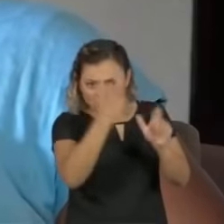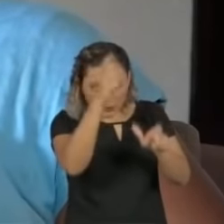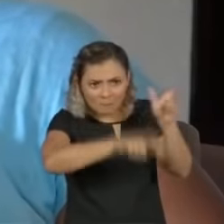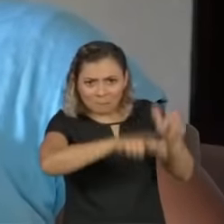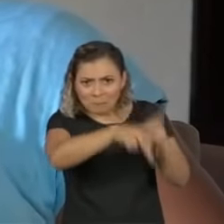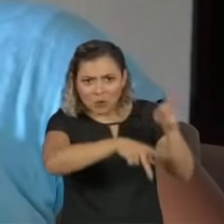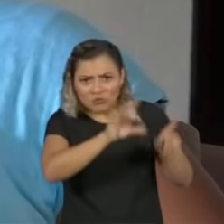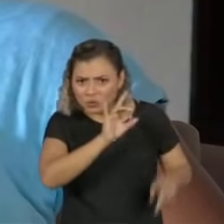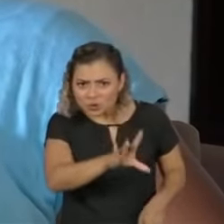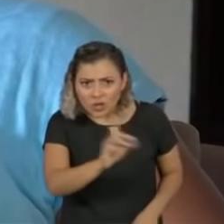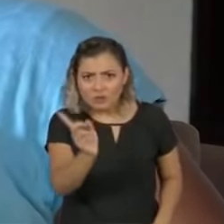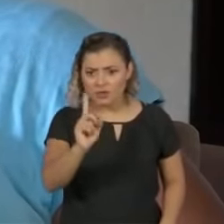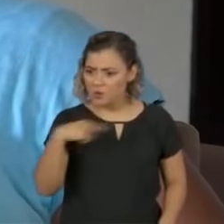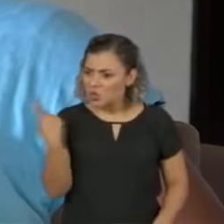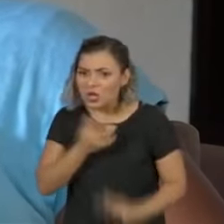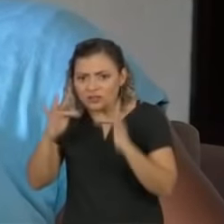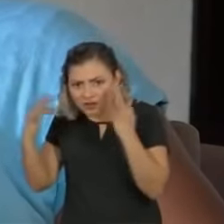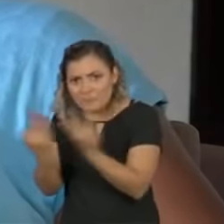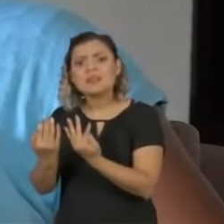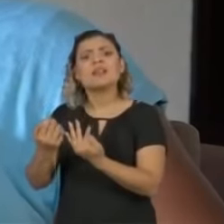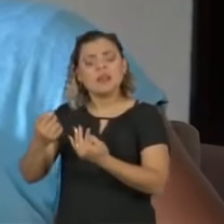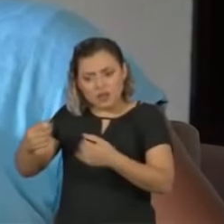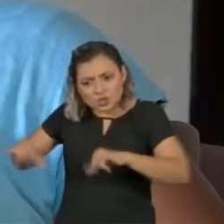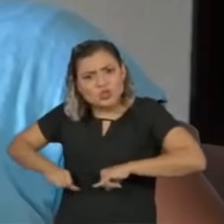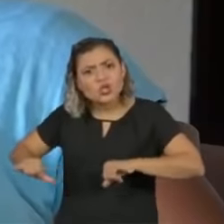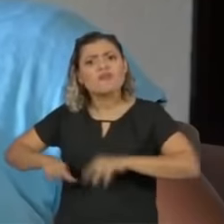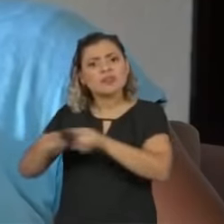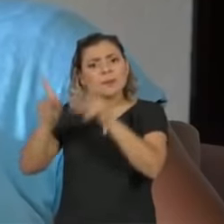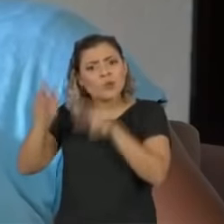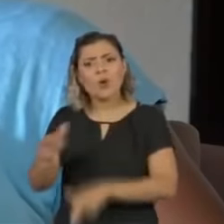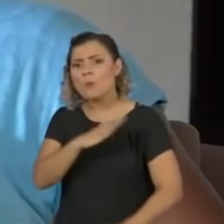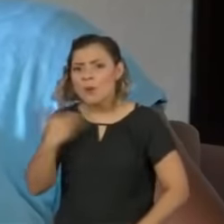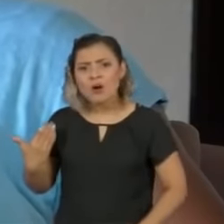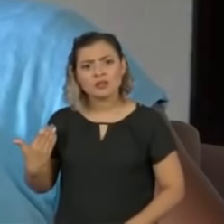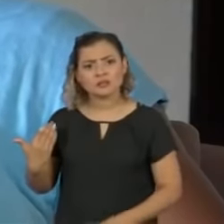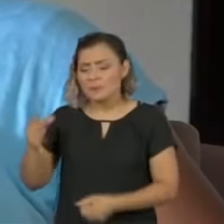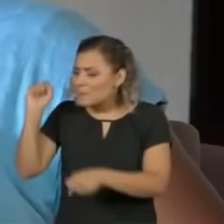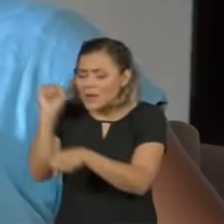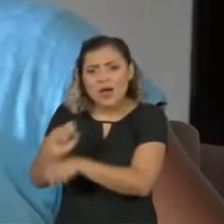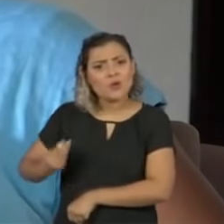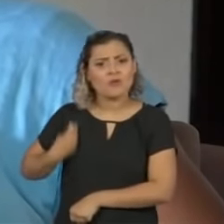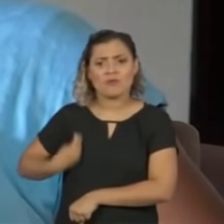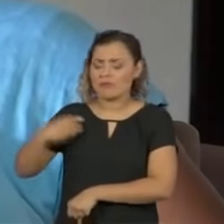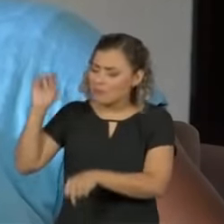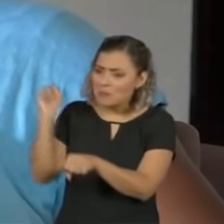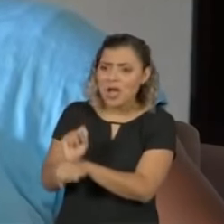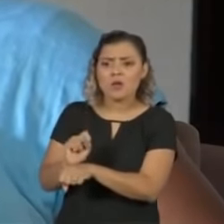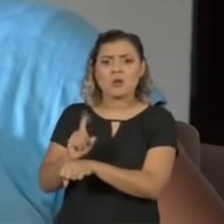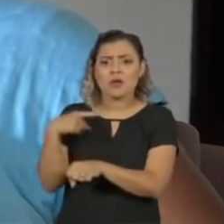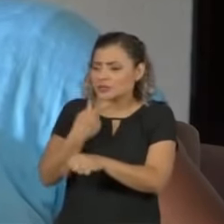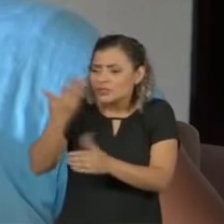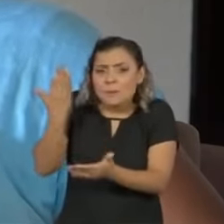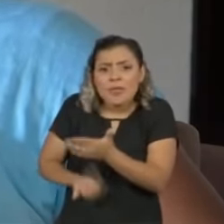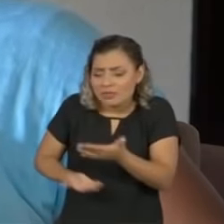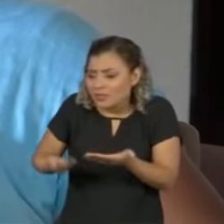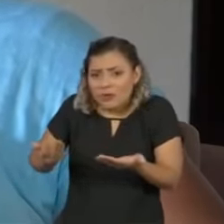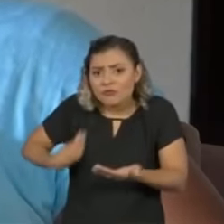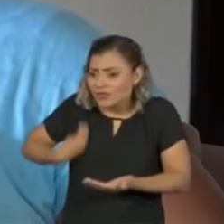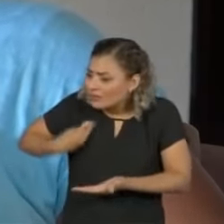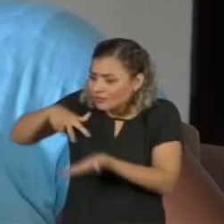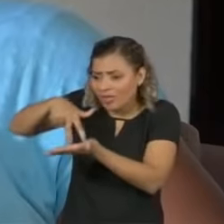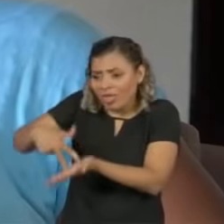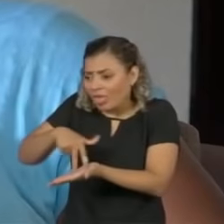gente cá fora, né? Que a vida parou, dia 25 de janeiro parou. A gente perdeu o chão, a gente não